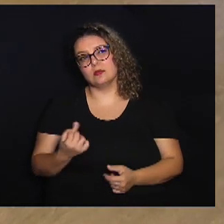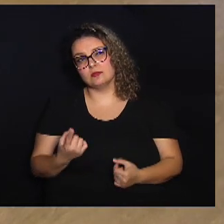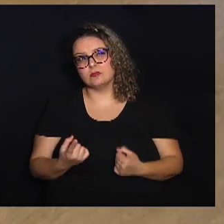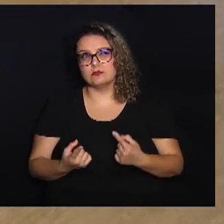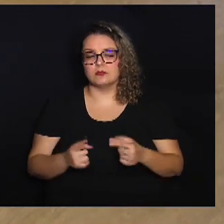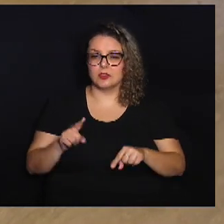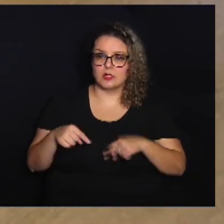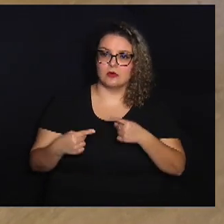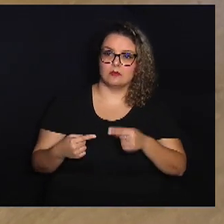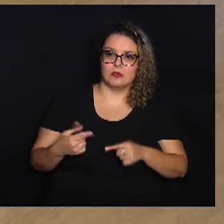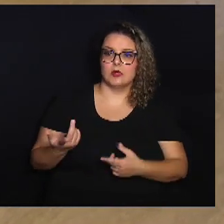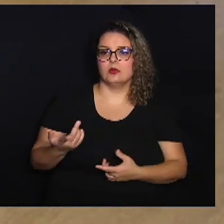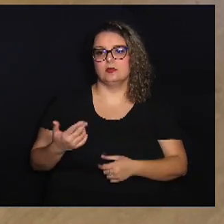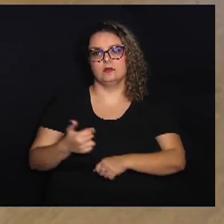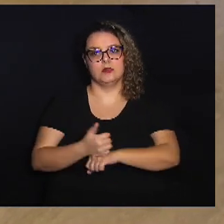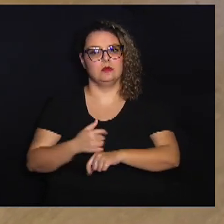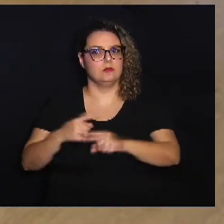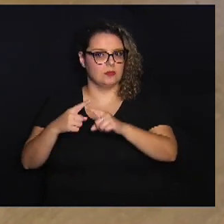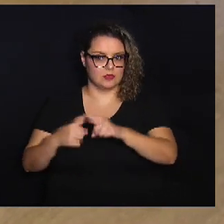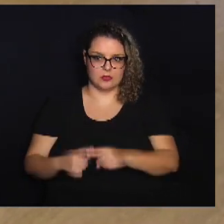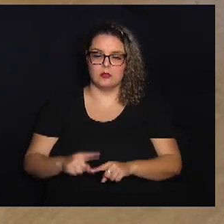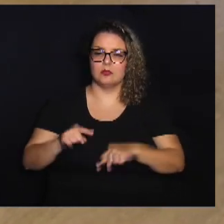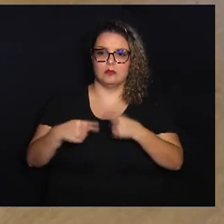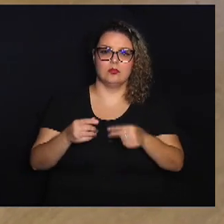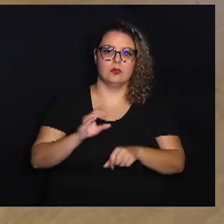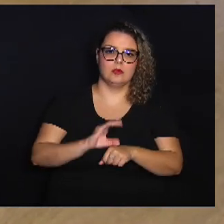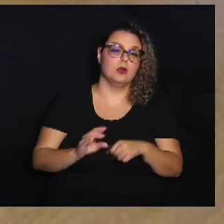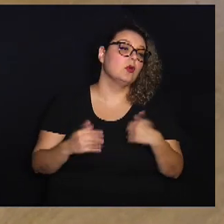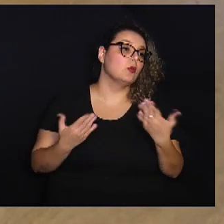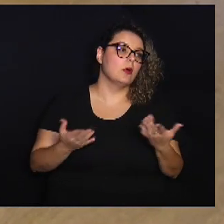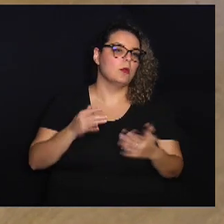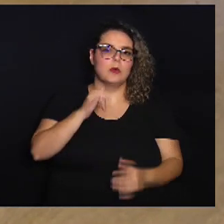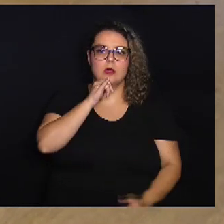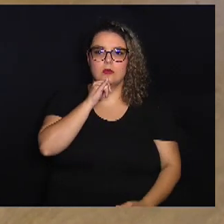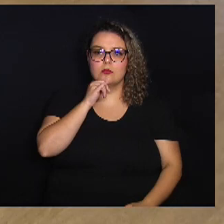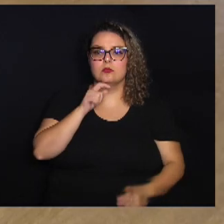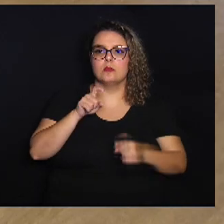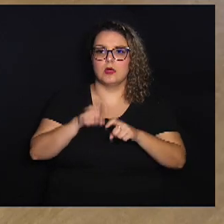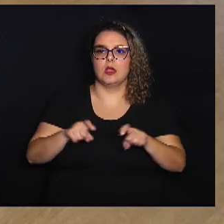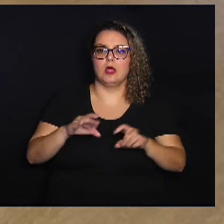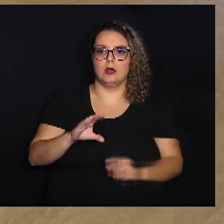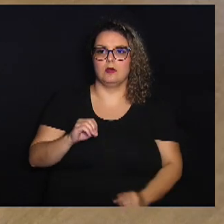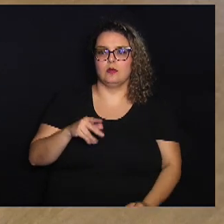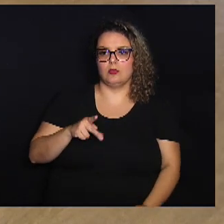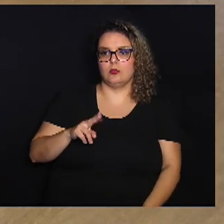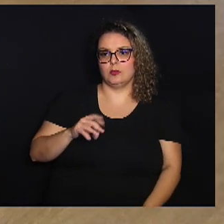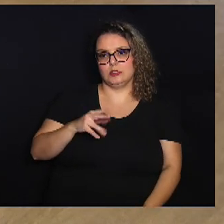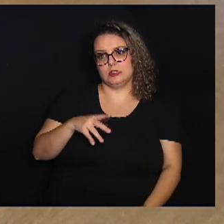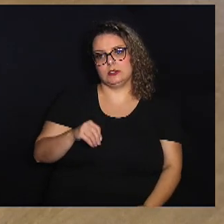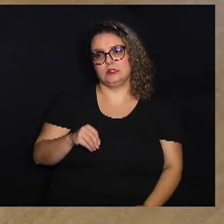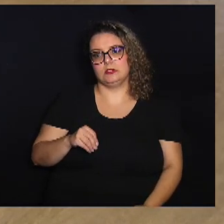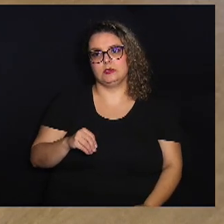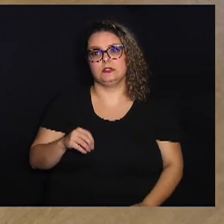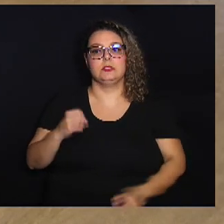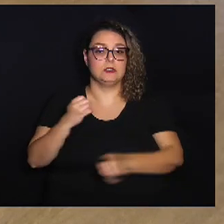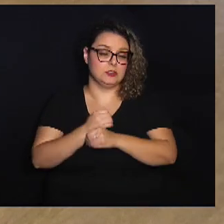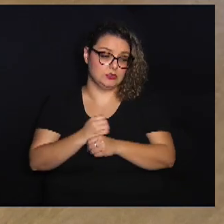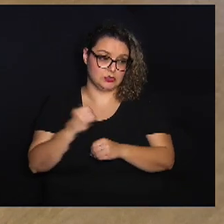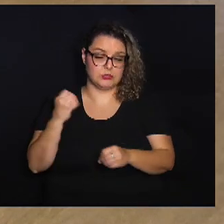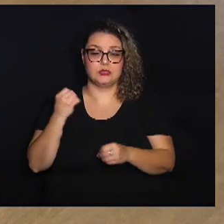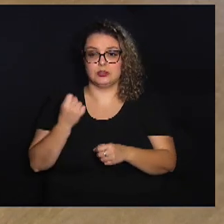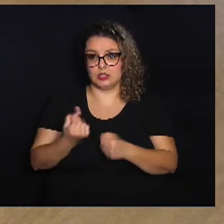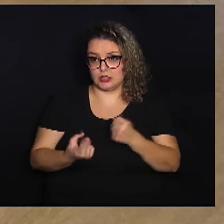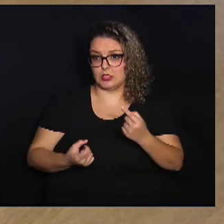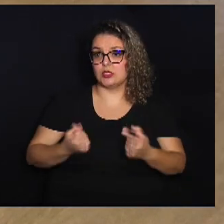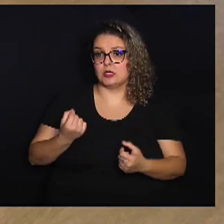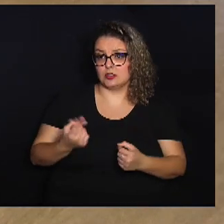profissões competem com a gente, alguns outros cursos. Quais, por exemplo? Assim, a computação, as engenharias, algumas